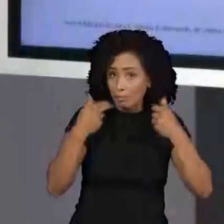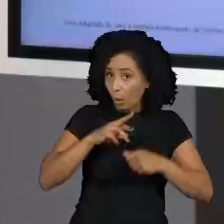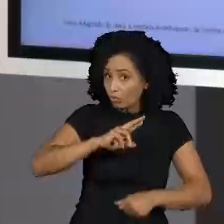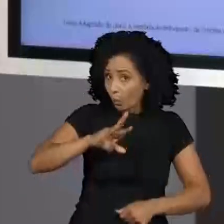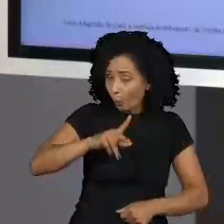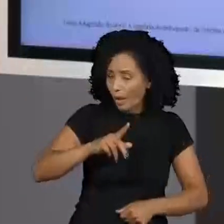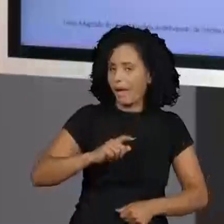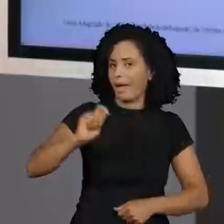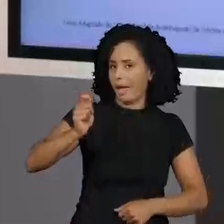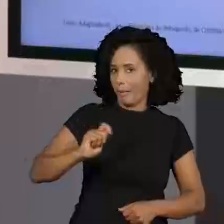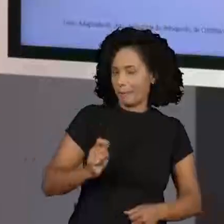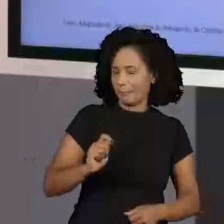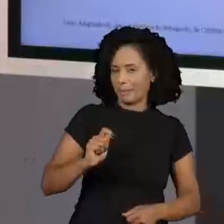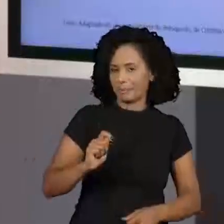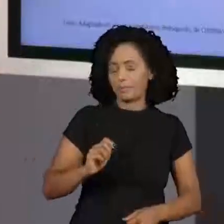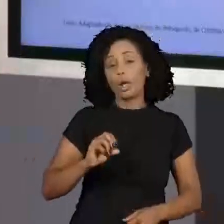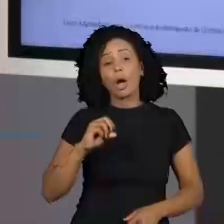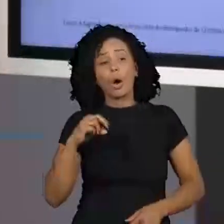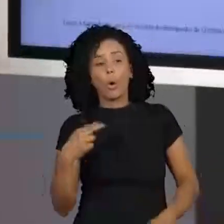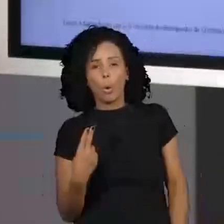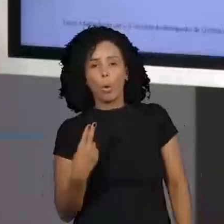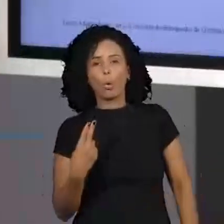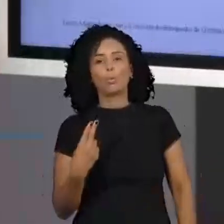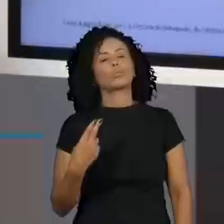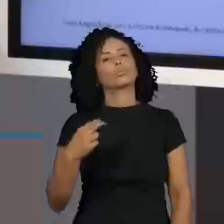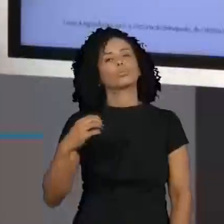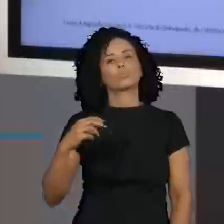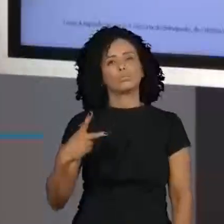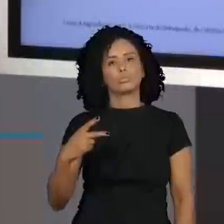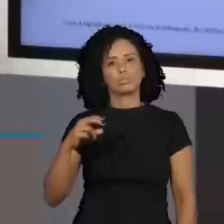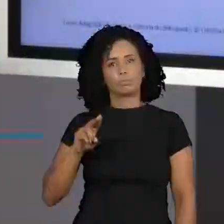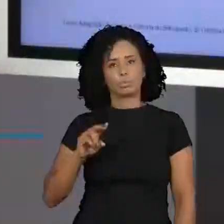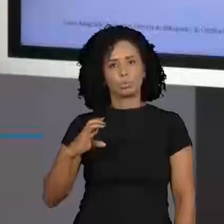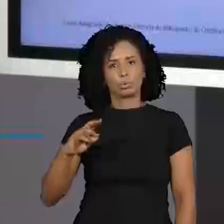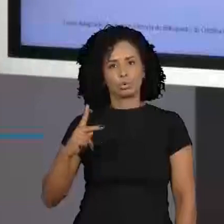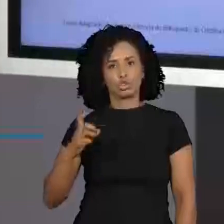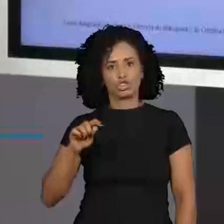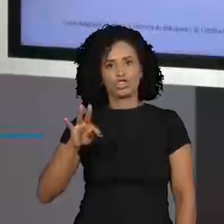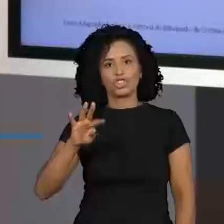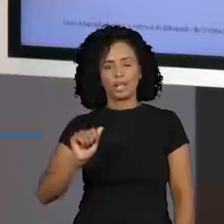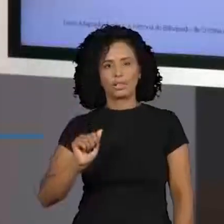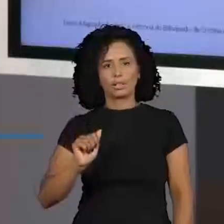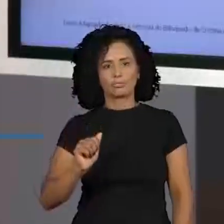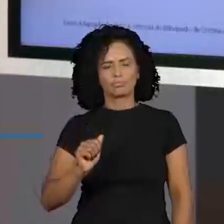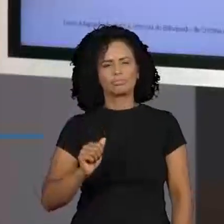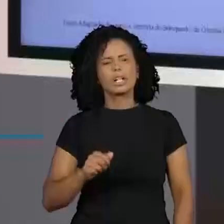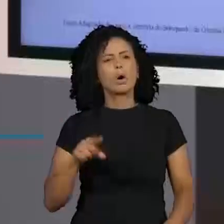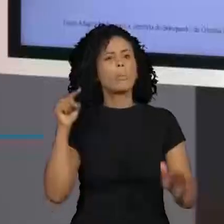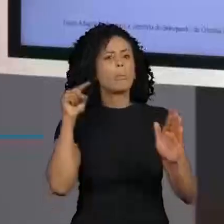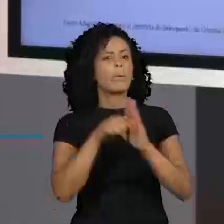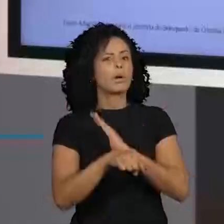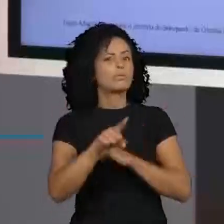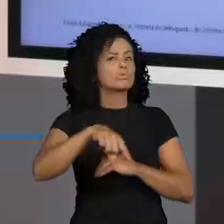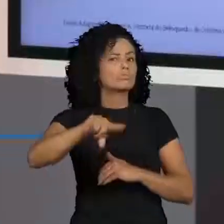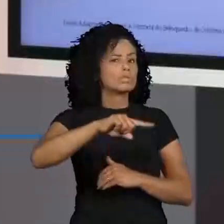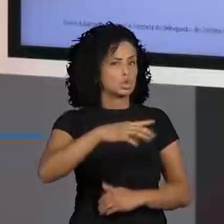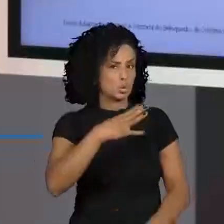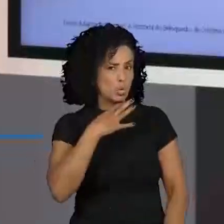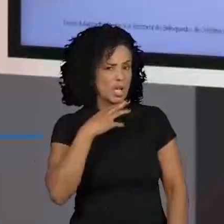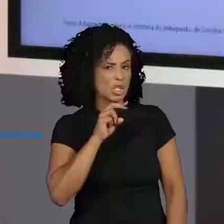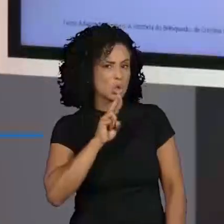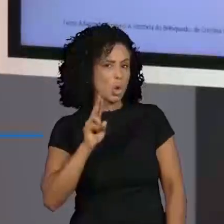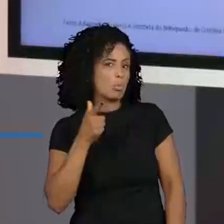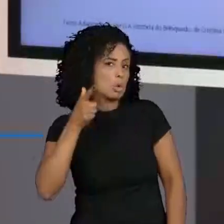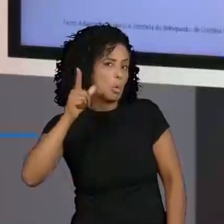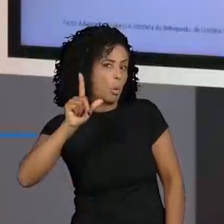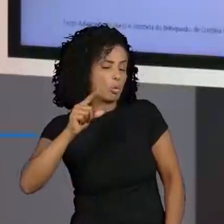gente fala bastante dos estudantes que têm famílias de outras regiões, até mesmo outros países. Tem algum outro nome